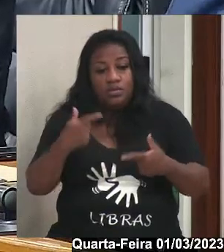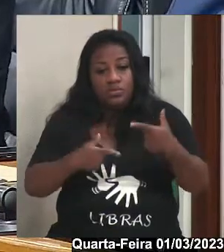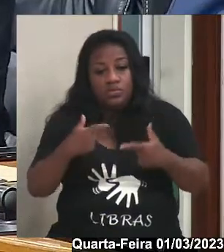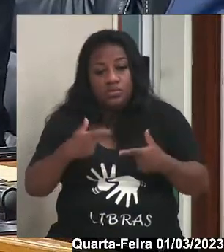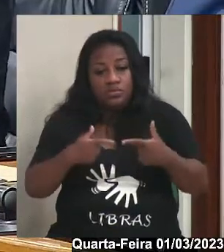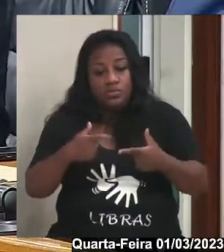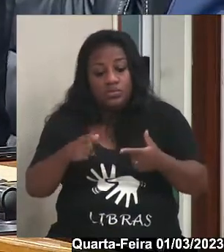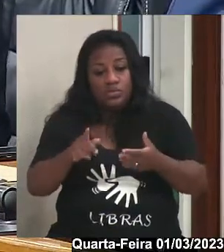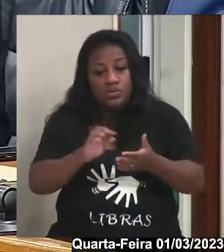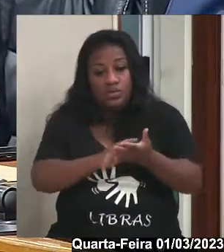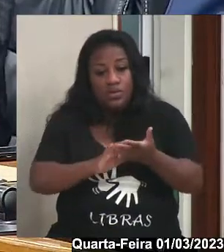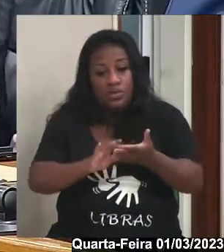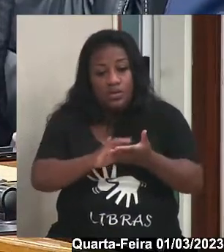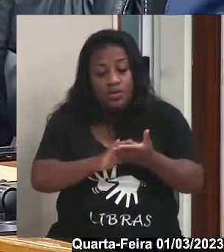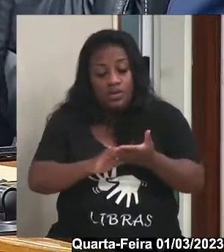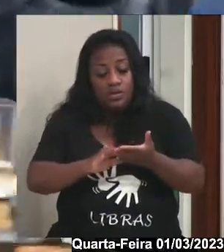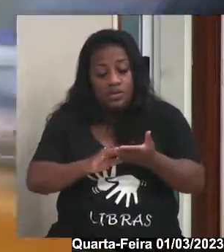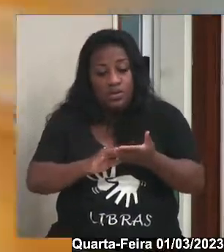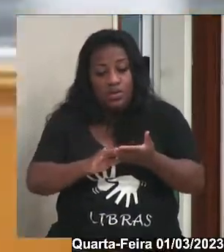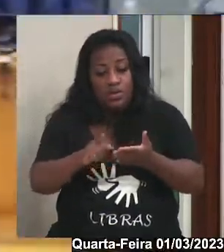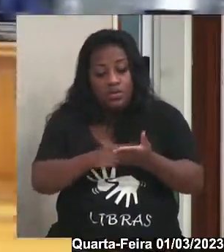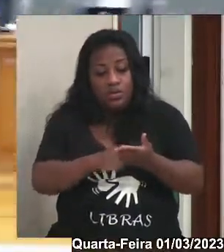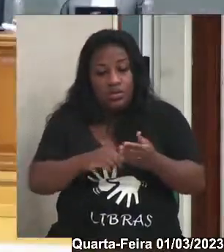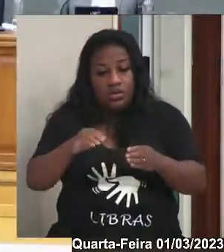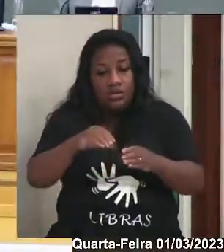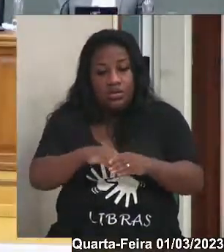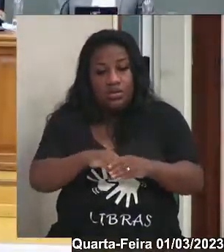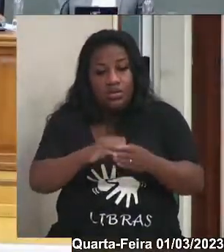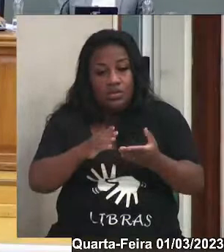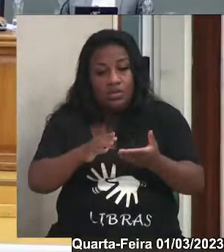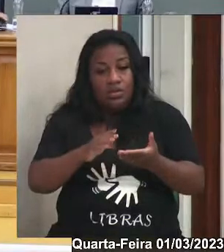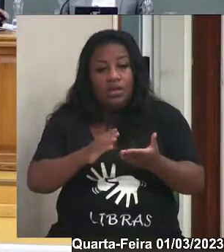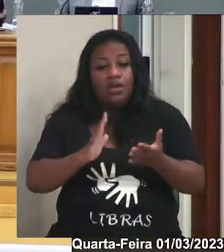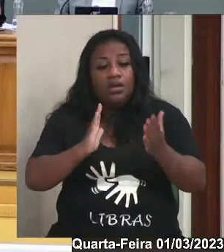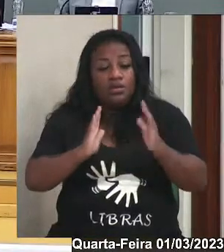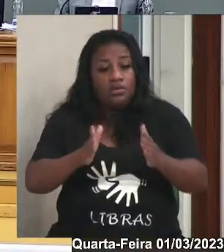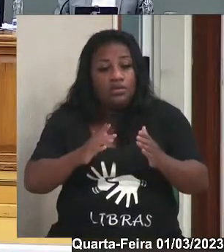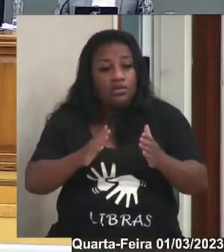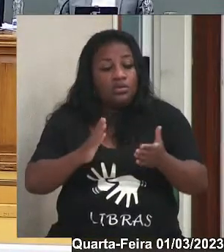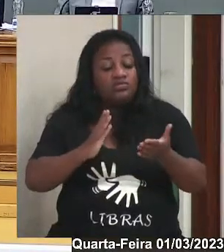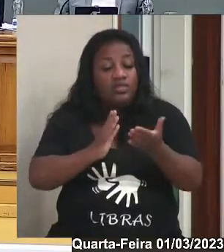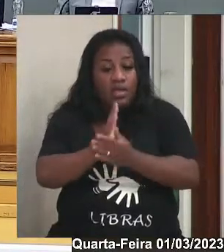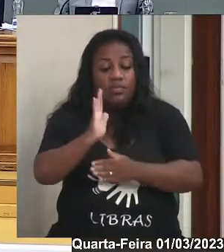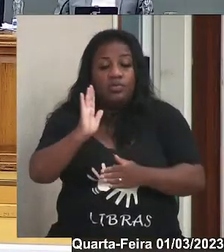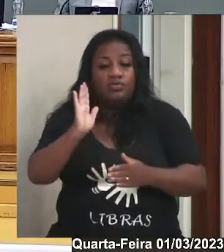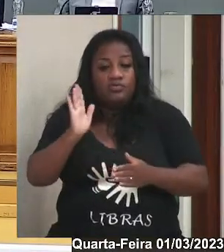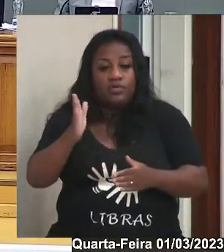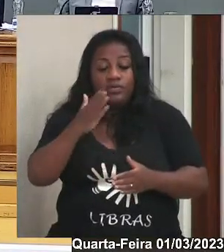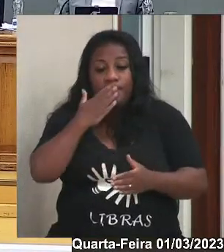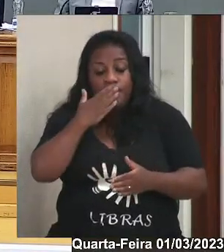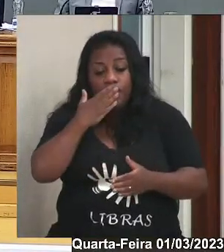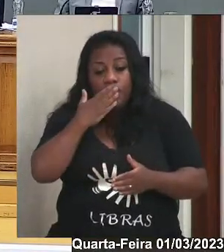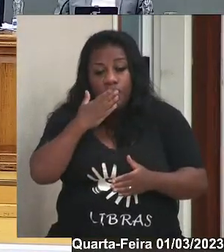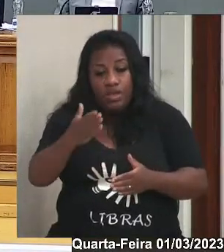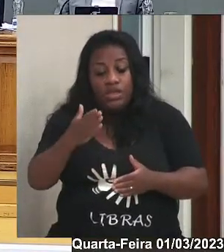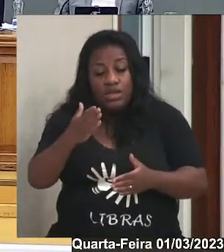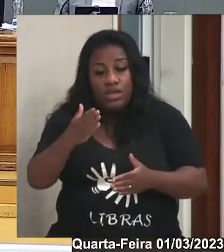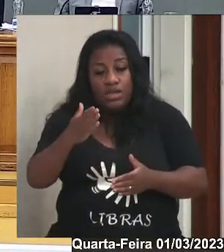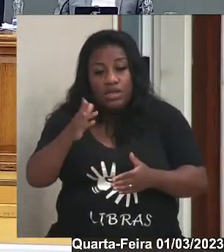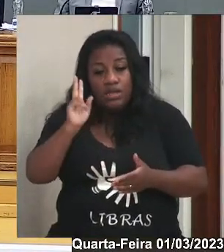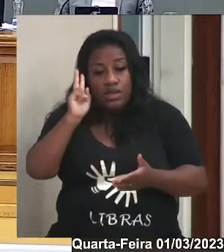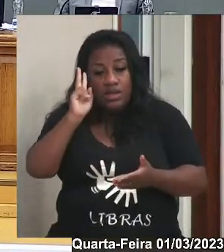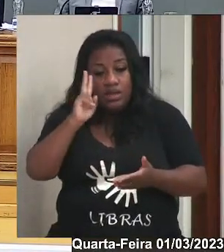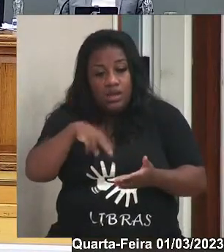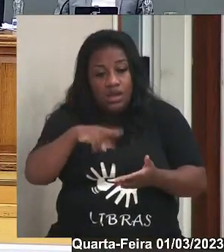Não havendo discussão, vai à votação. Os vereadores podem computar o voto de forma eletrônica. O bloco de indicações de autoria do vereador Dedé está aprovado. Solicito, então, que